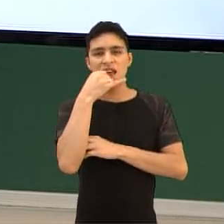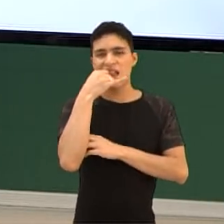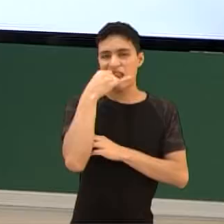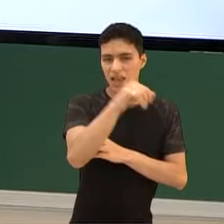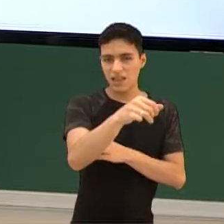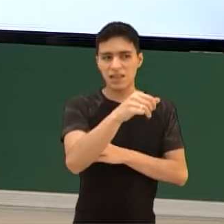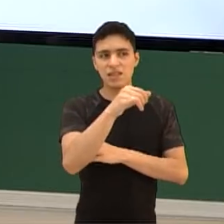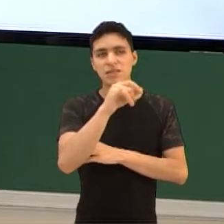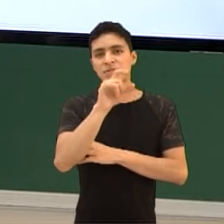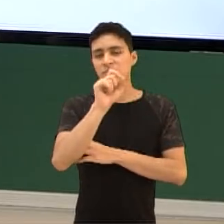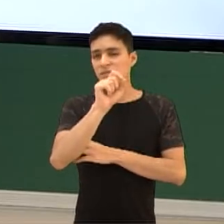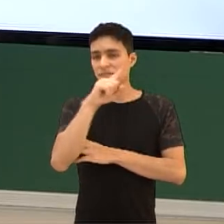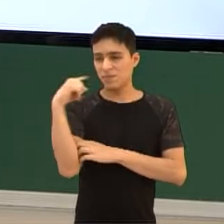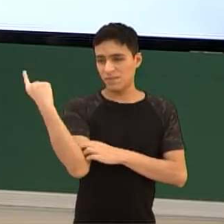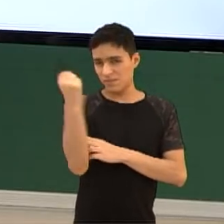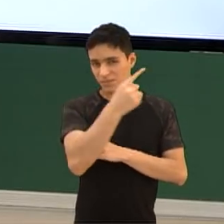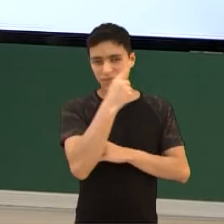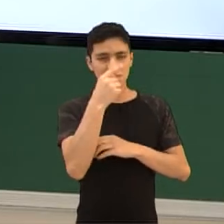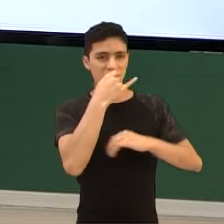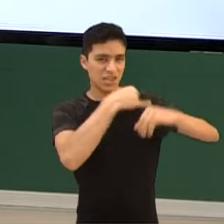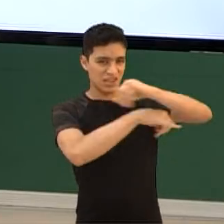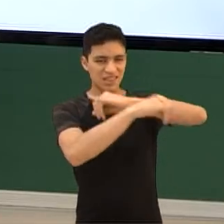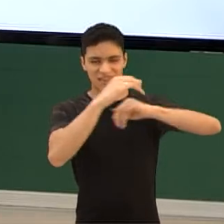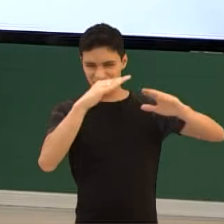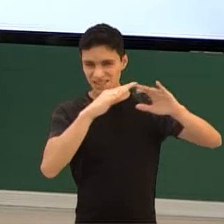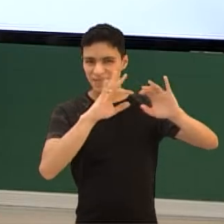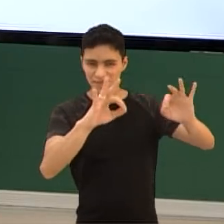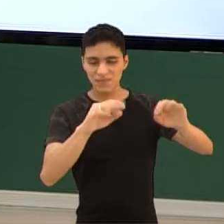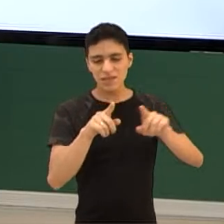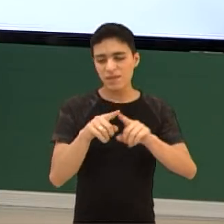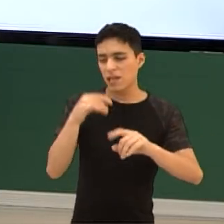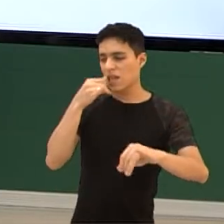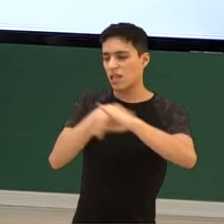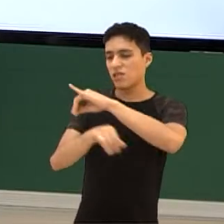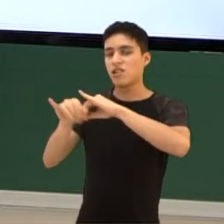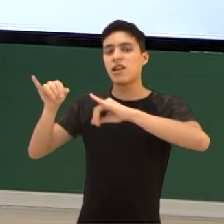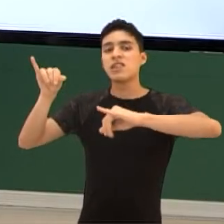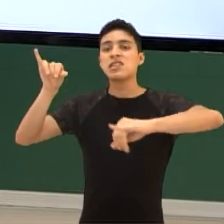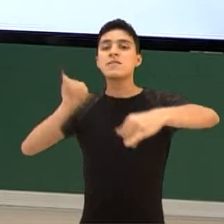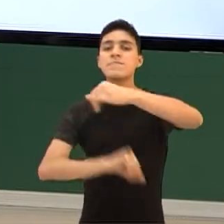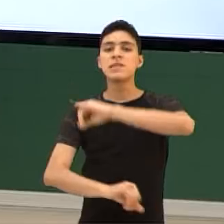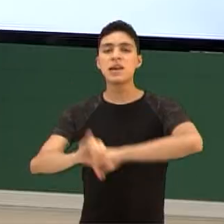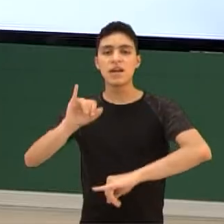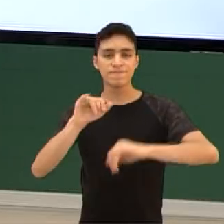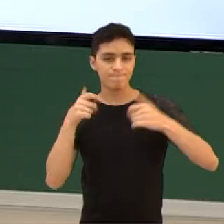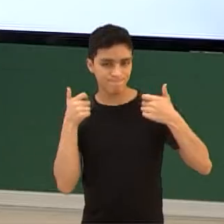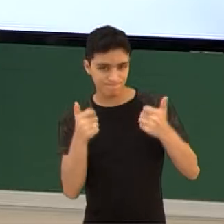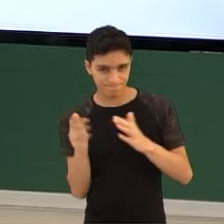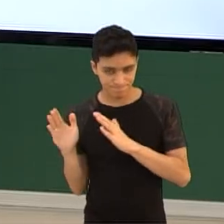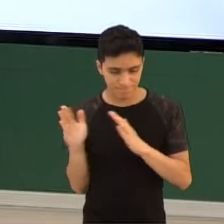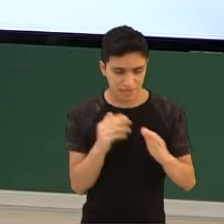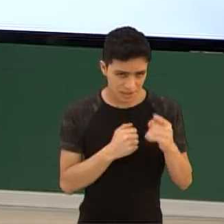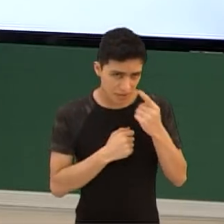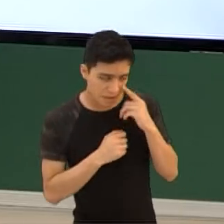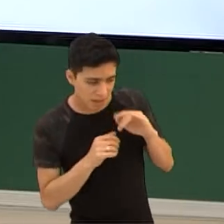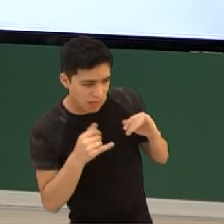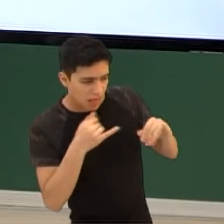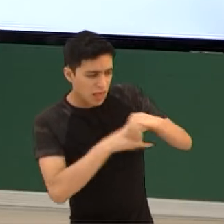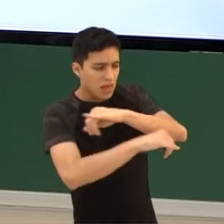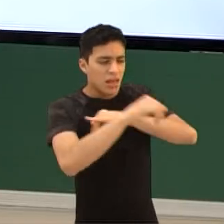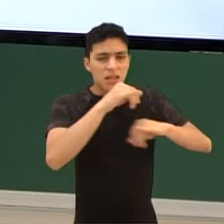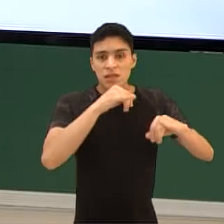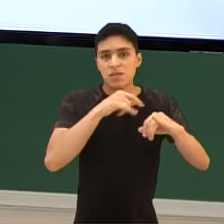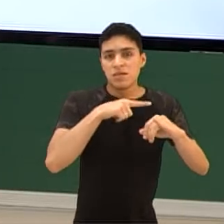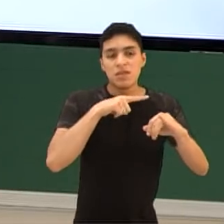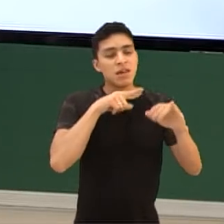Essa maravilhosa que a gente tem aqui em toda a nossa casa, e as energias químicas, certo? Bem, a energia, ela tem uma grande